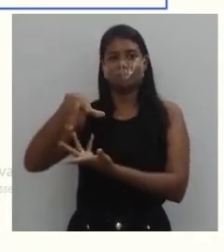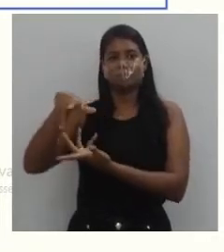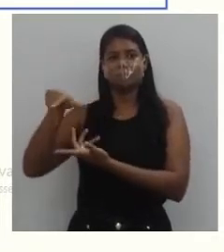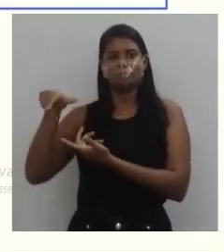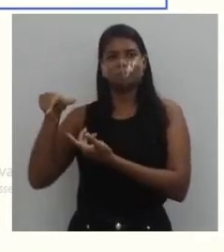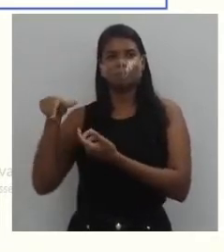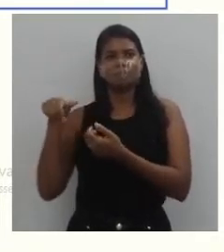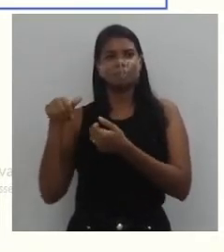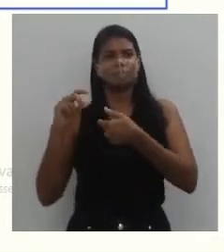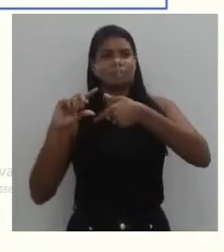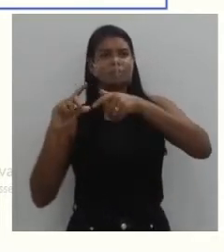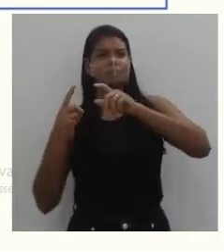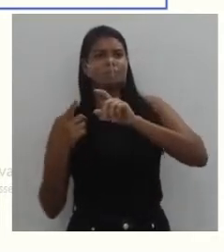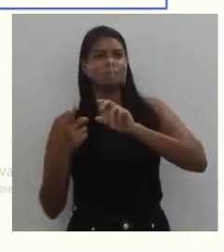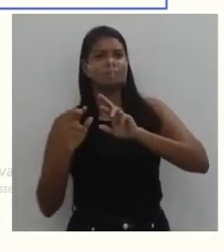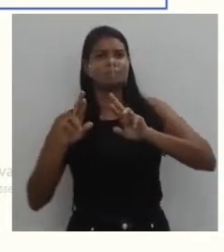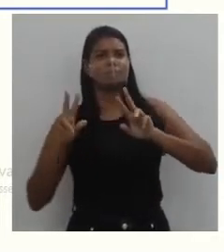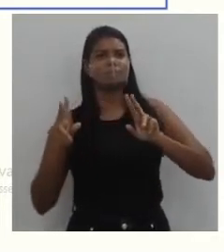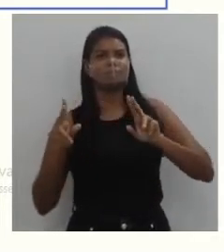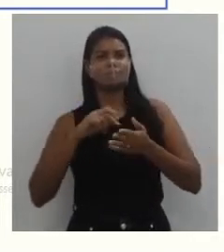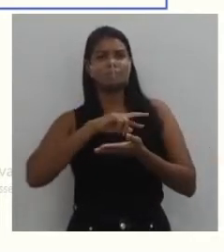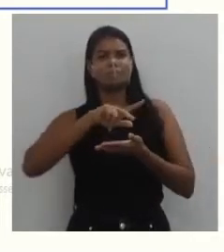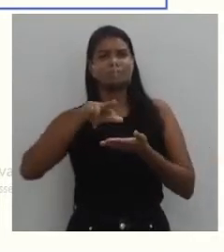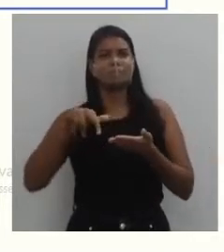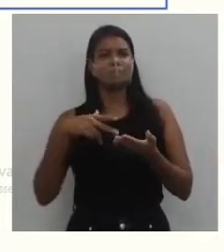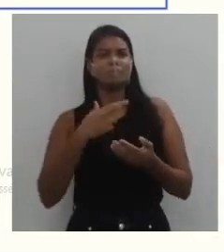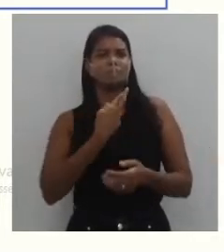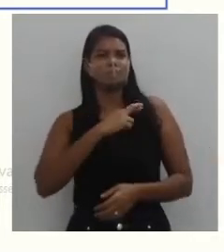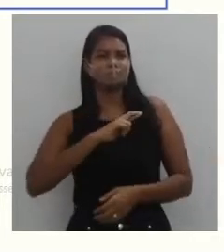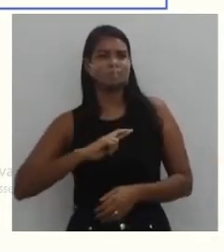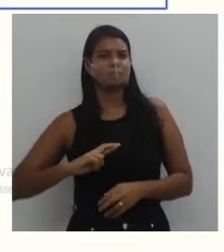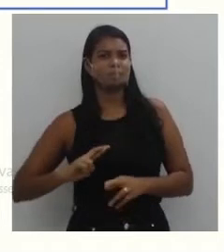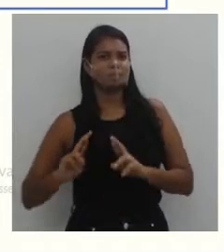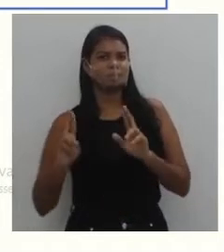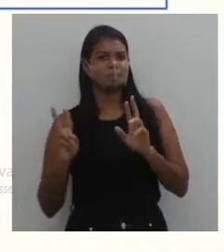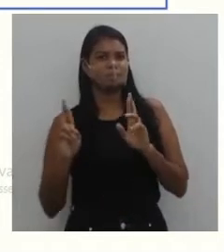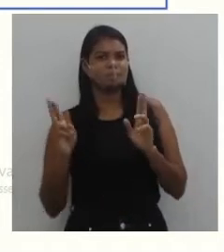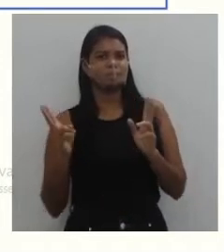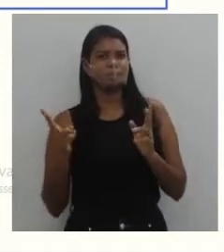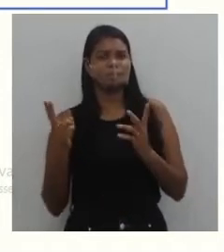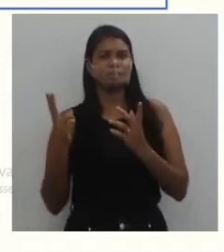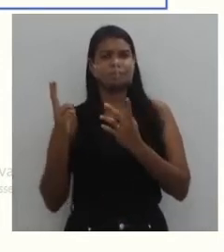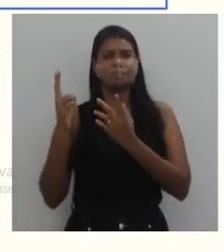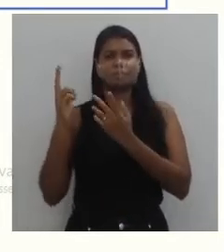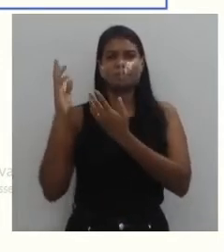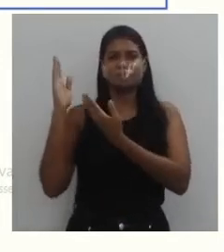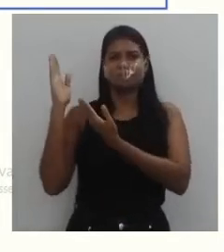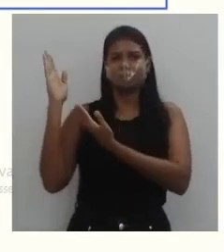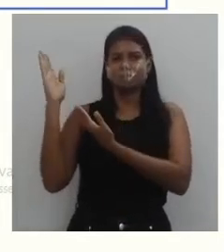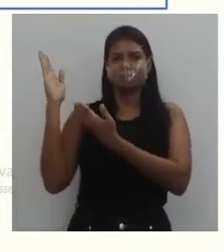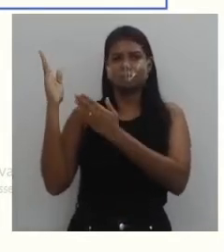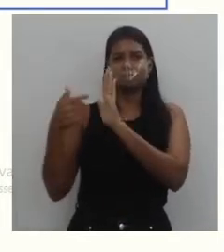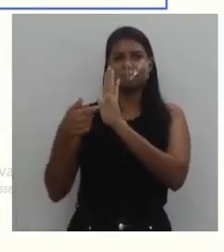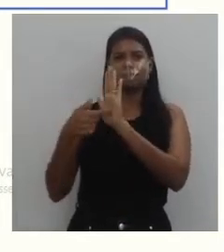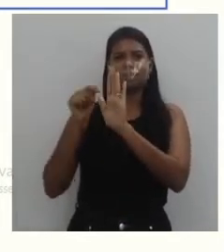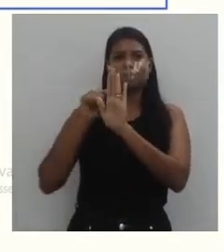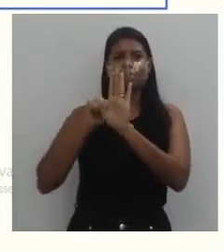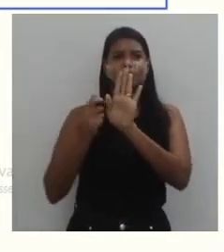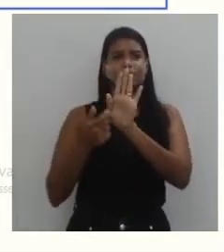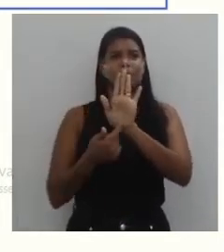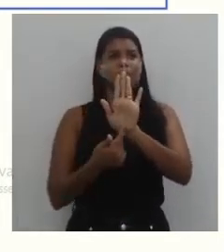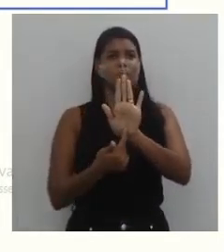e símbolos de religiões, tradições religiosas diferentes. Esse desenho, essa